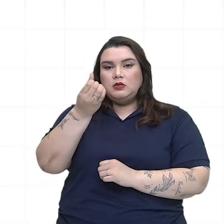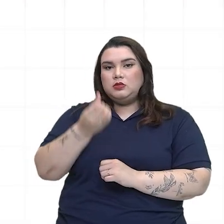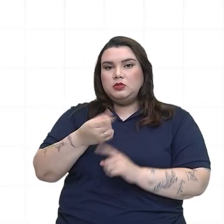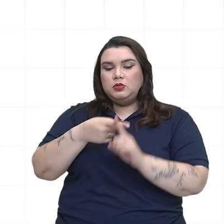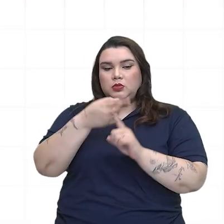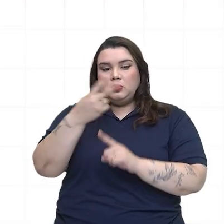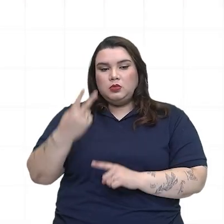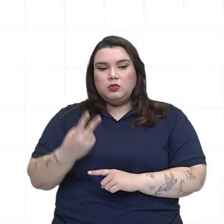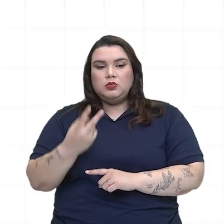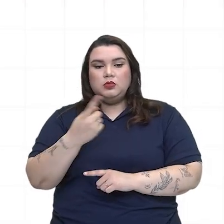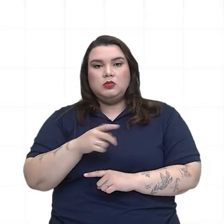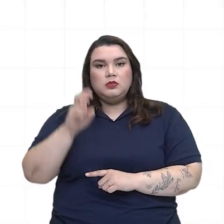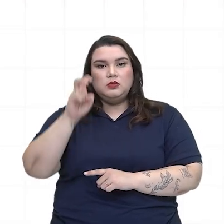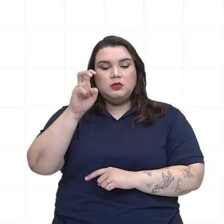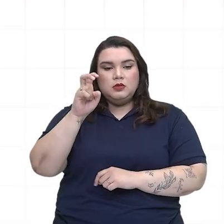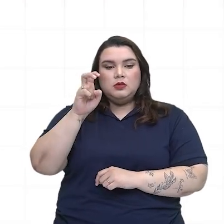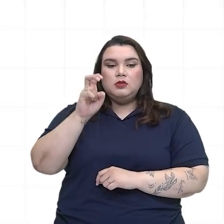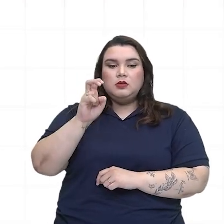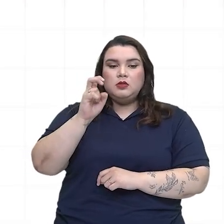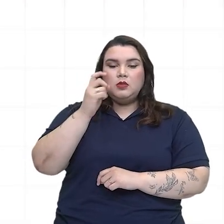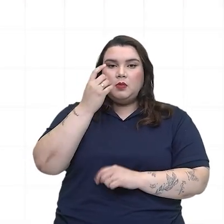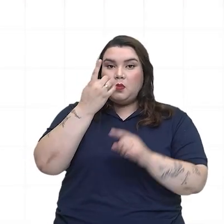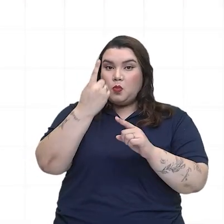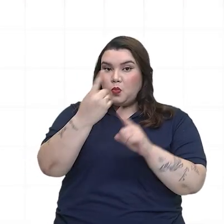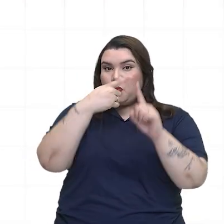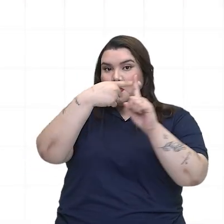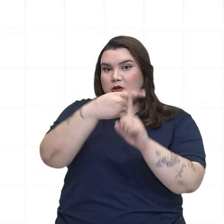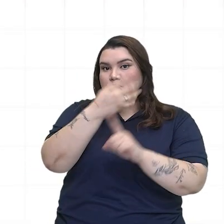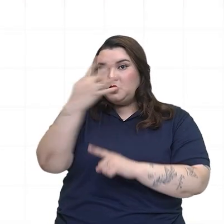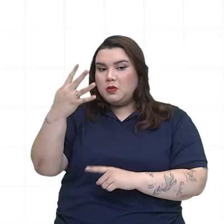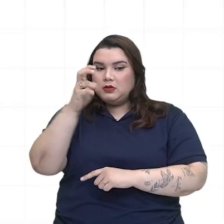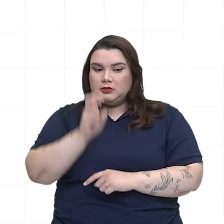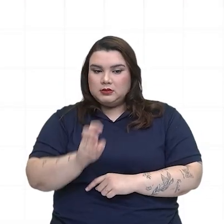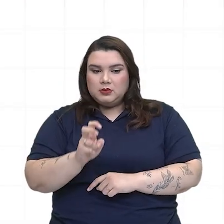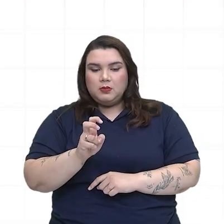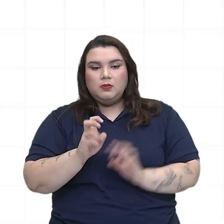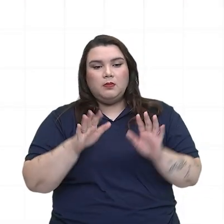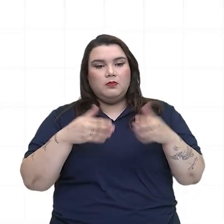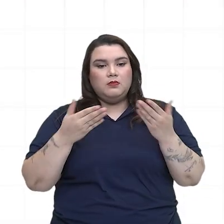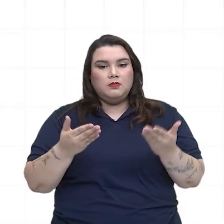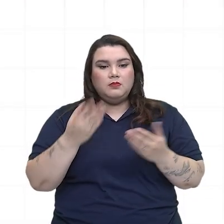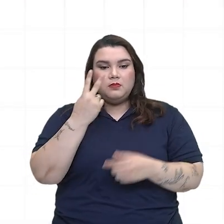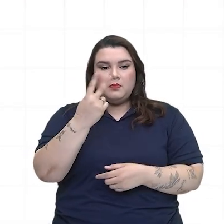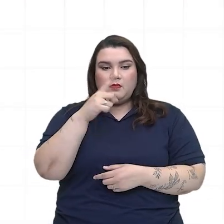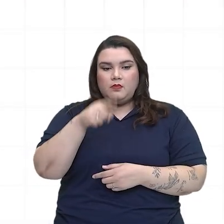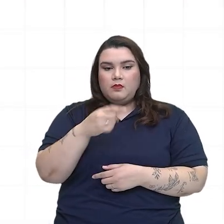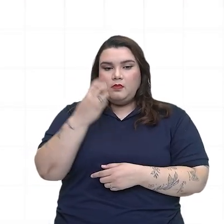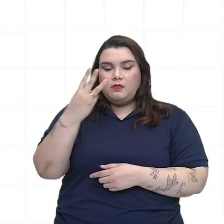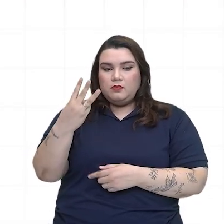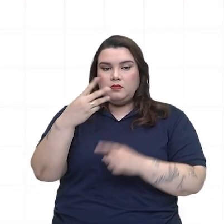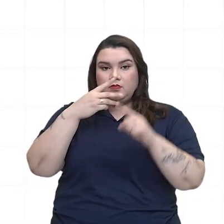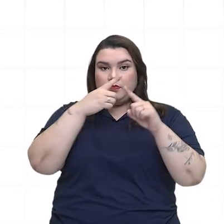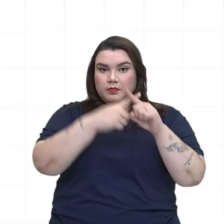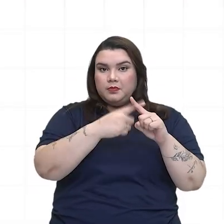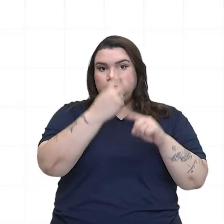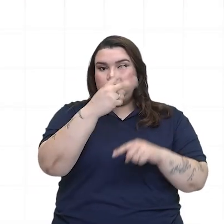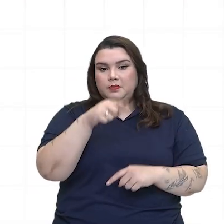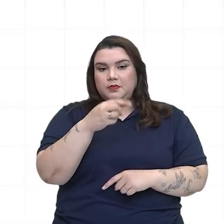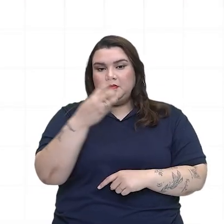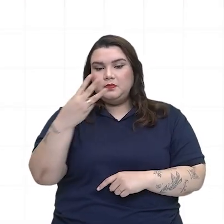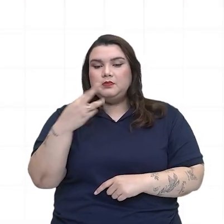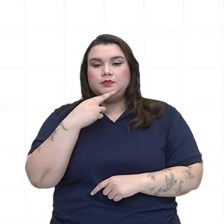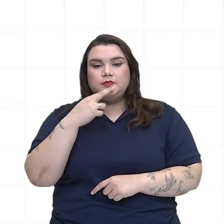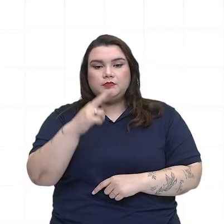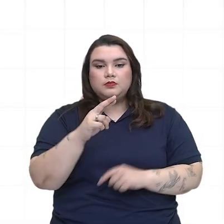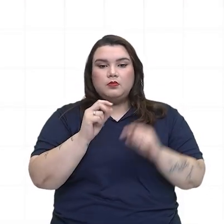vai 1. 1 mais 4, 5. Então, 2,3 vezes 2,3